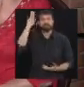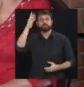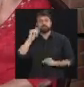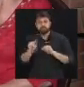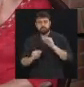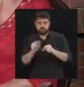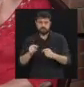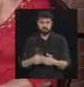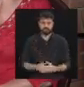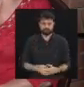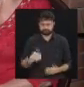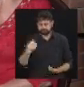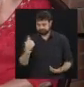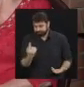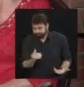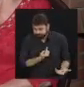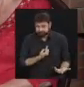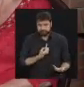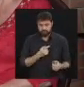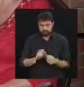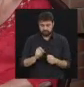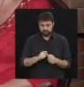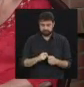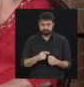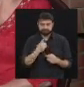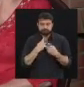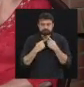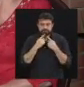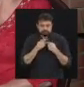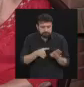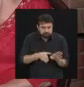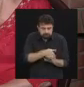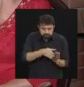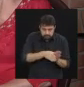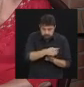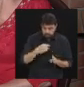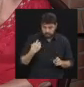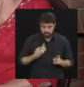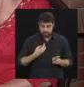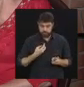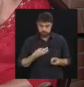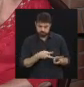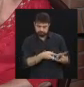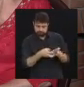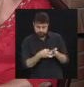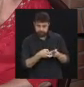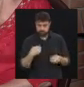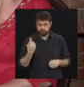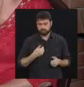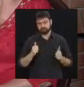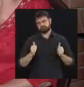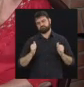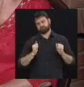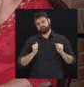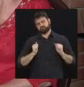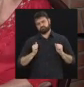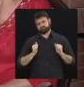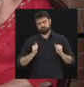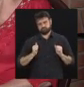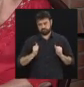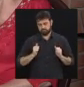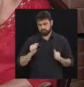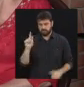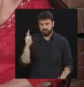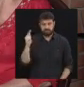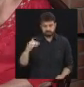ou nem decidiu, foi da índole nossa, né? A gente percebeu que se a gente não fizesse nada, né, o Gabriel não ia